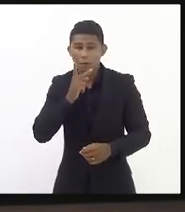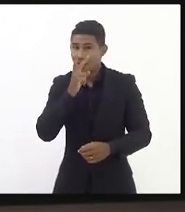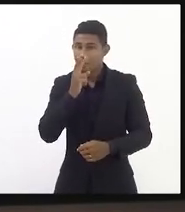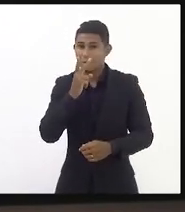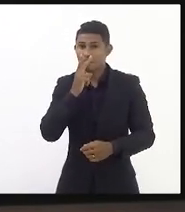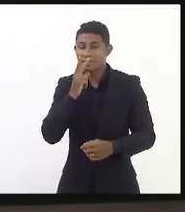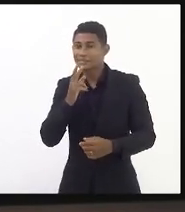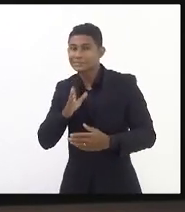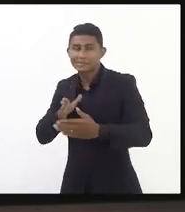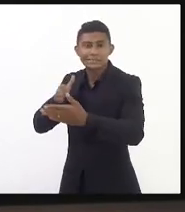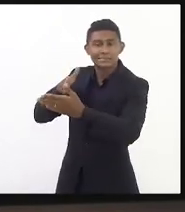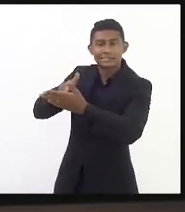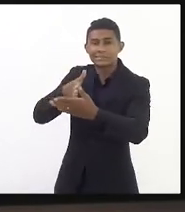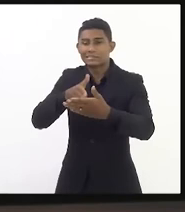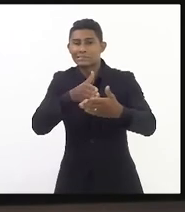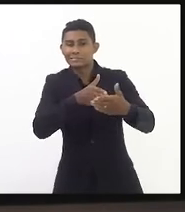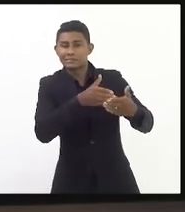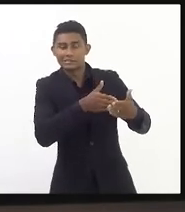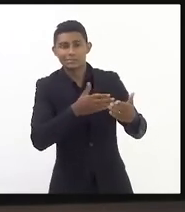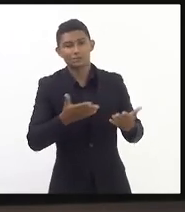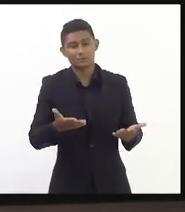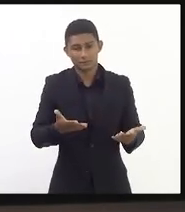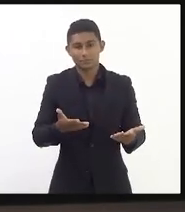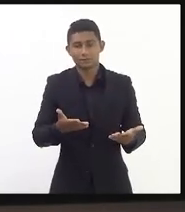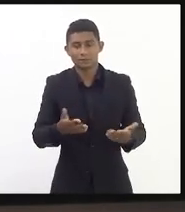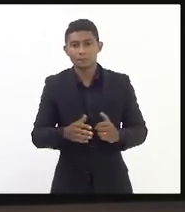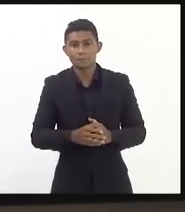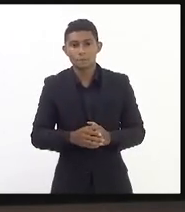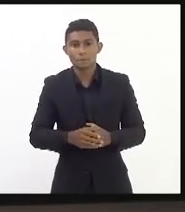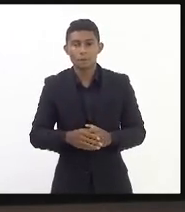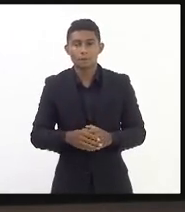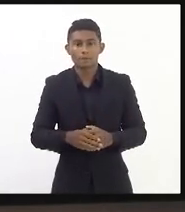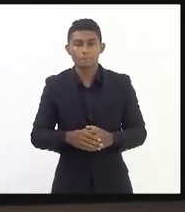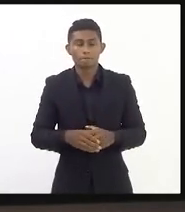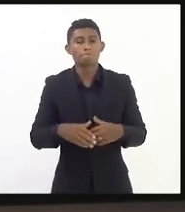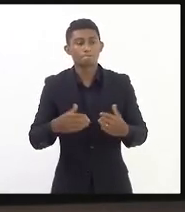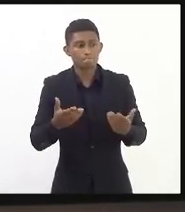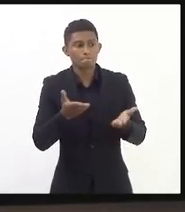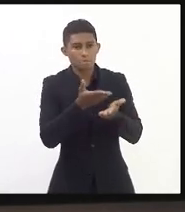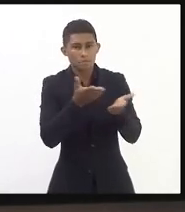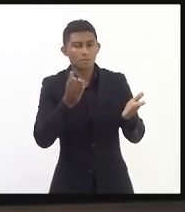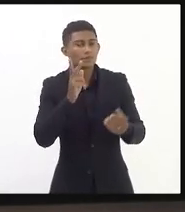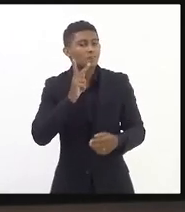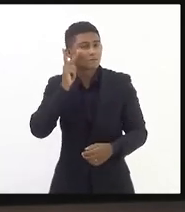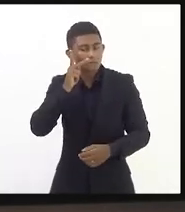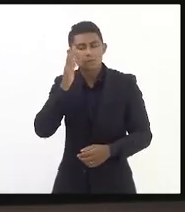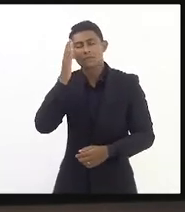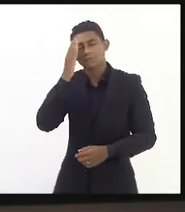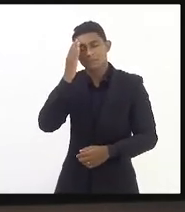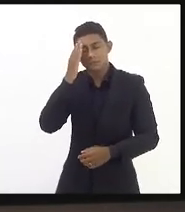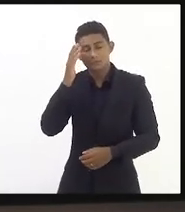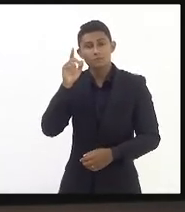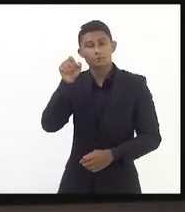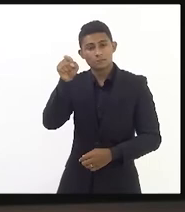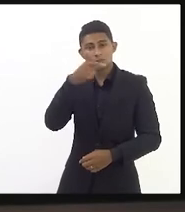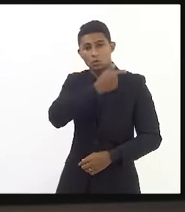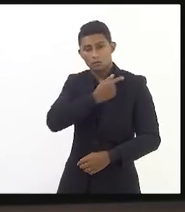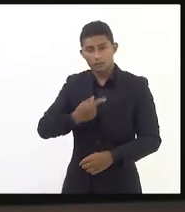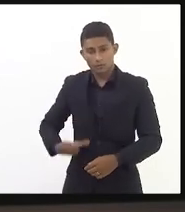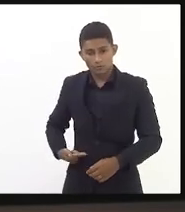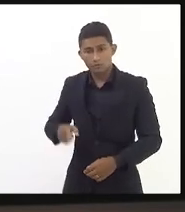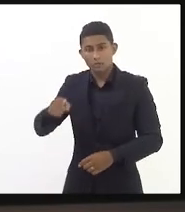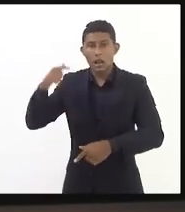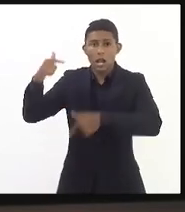era vereador, não ecoam a nível de estado. O vereador sabe que o governador, muito atarefado, às vezes passa